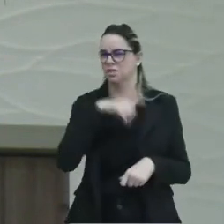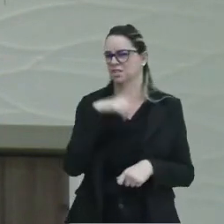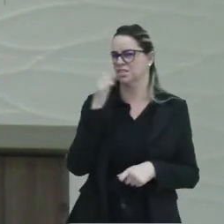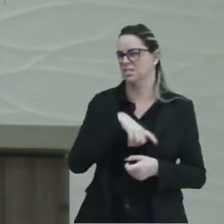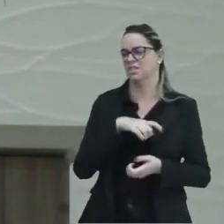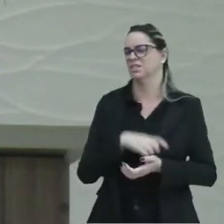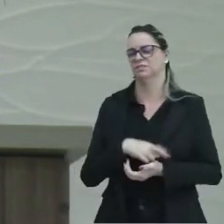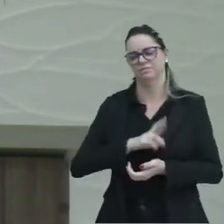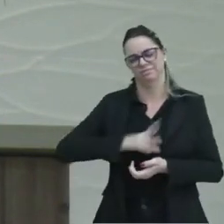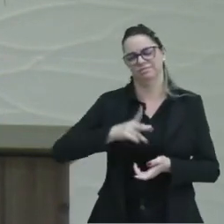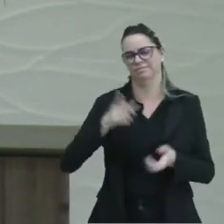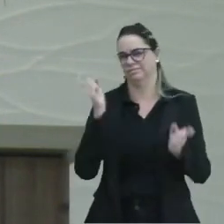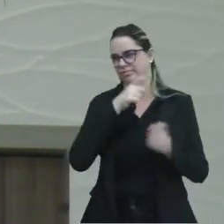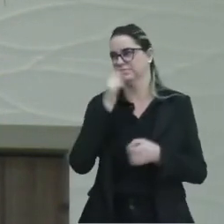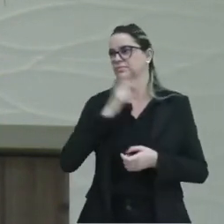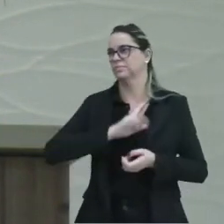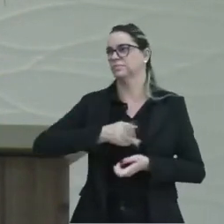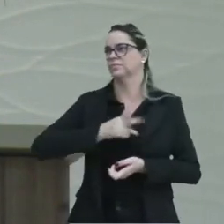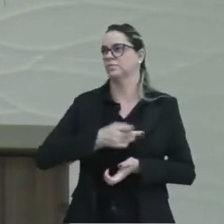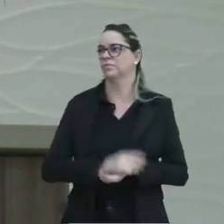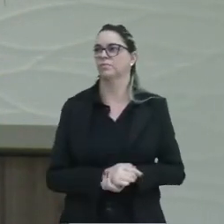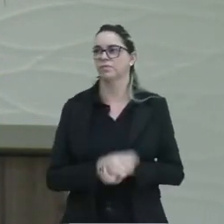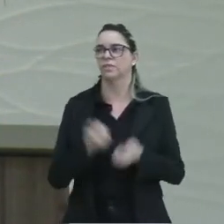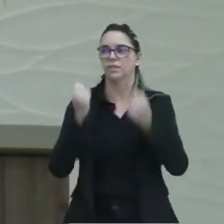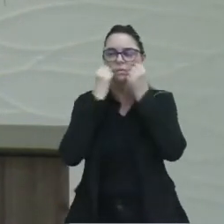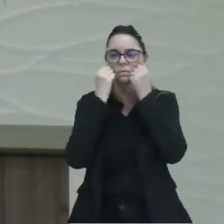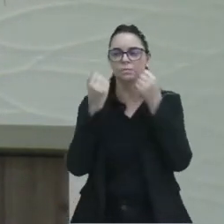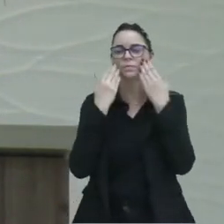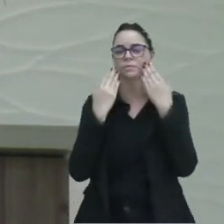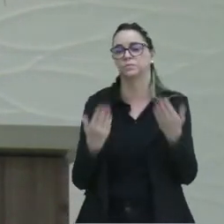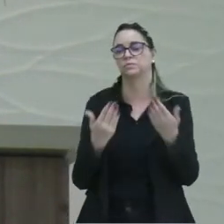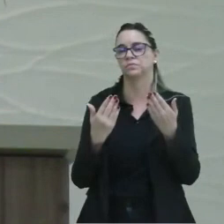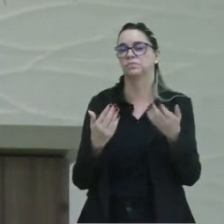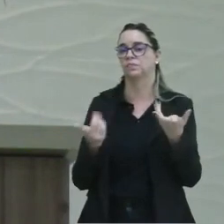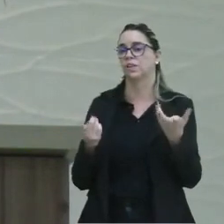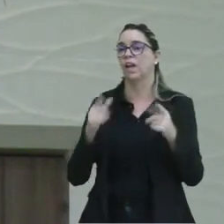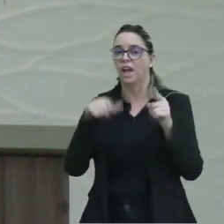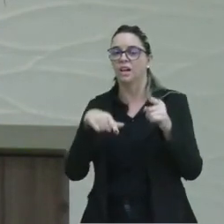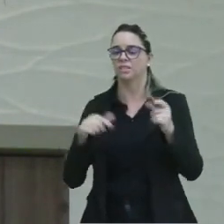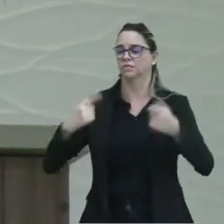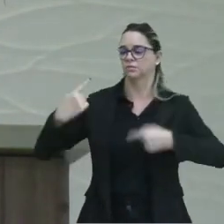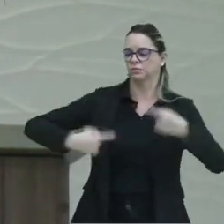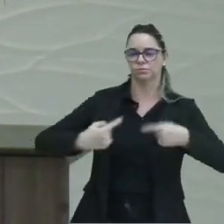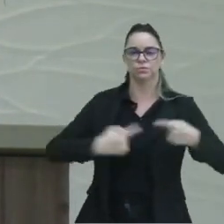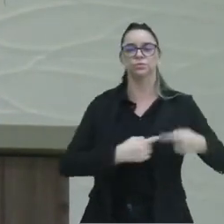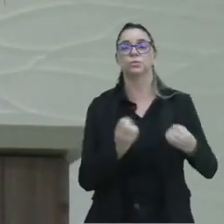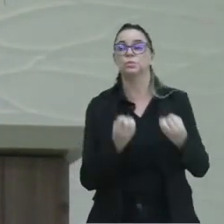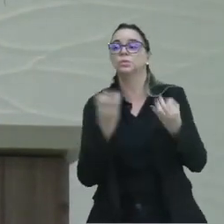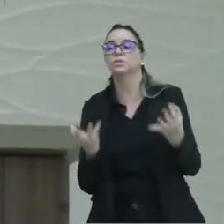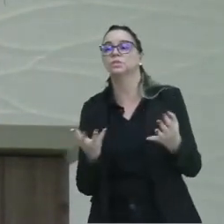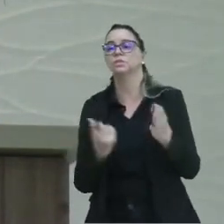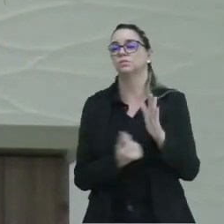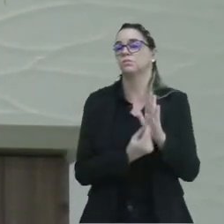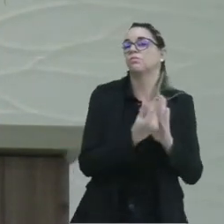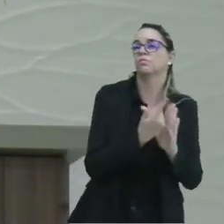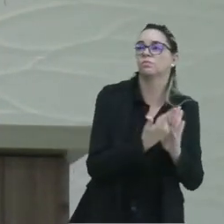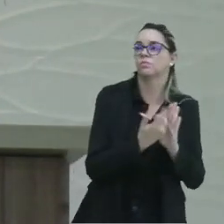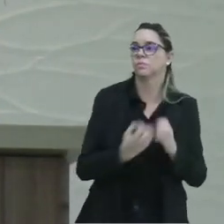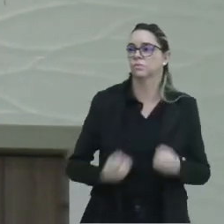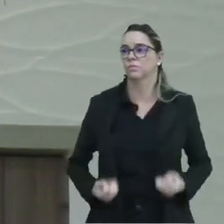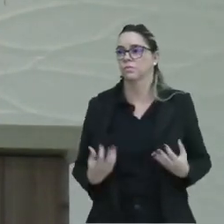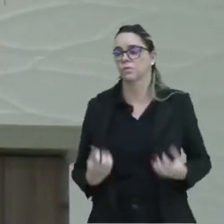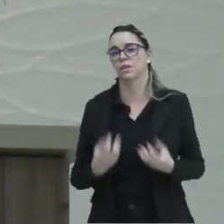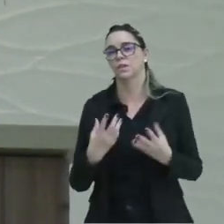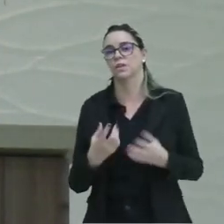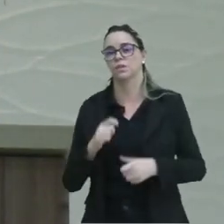ver. Que a audiência pública é para discutir quanto chega, quanto se gasta, o que pode ser feito, o que pode melhorar no